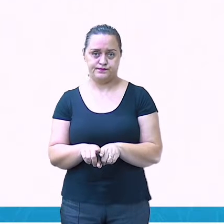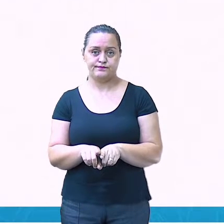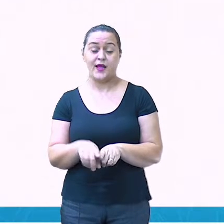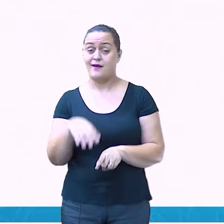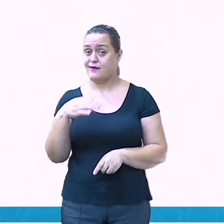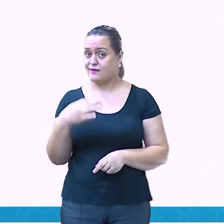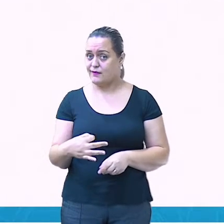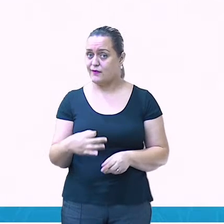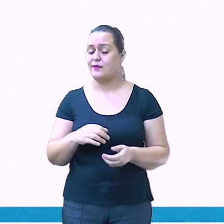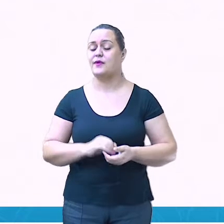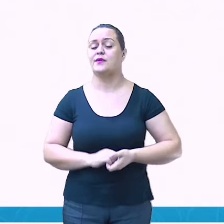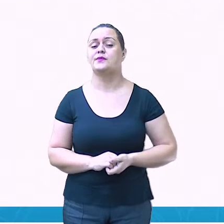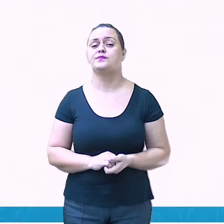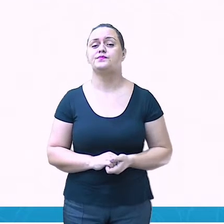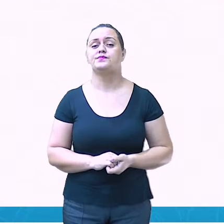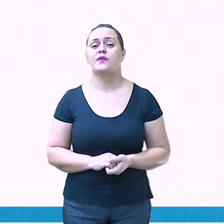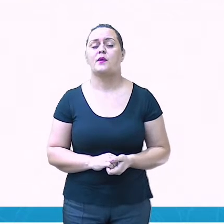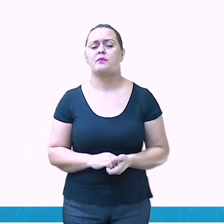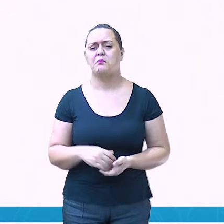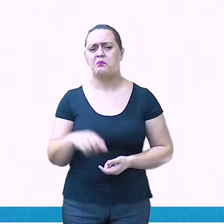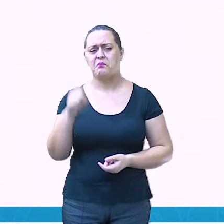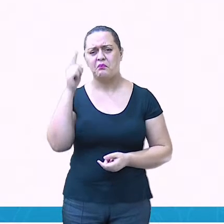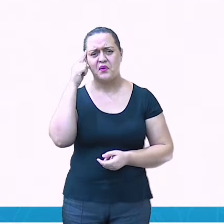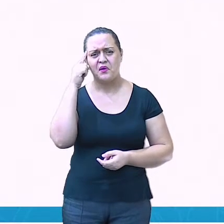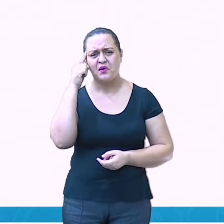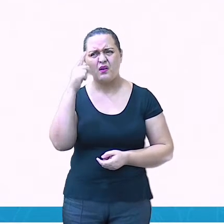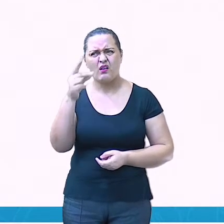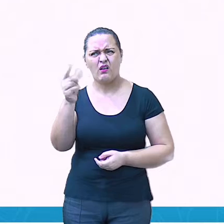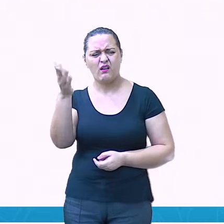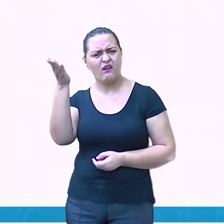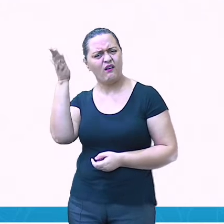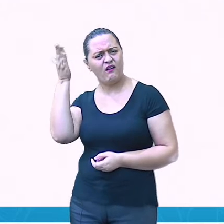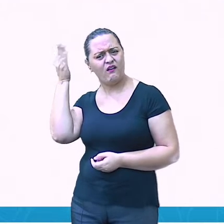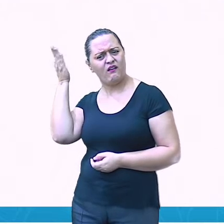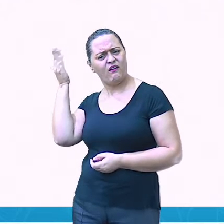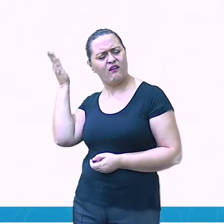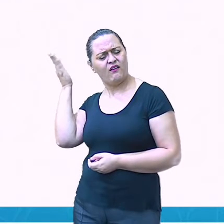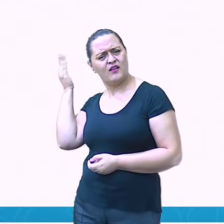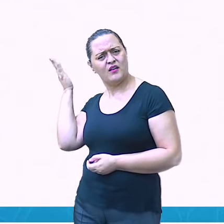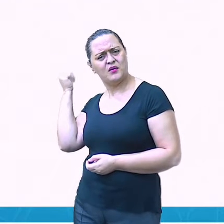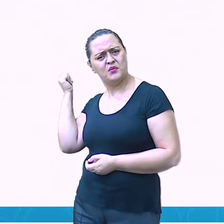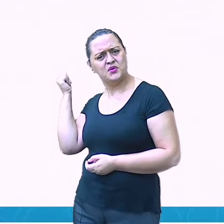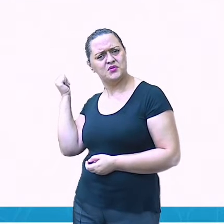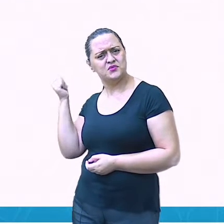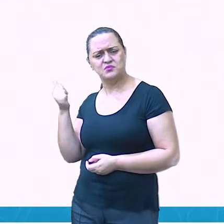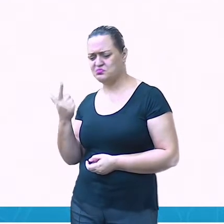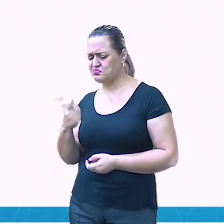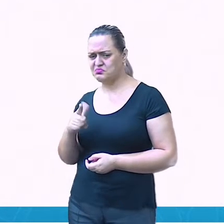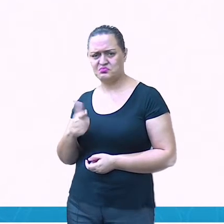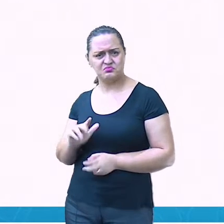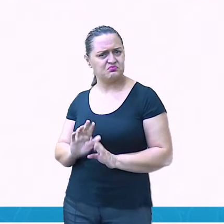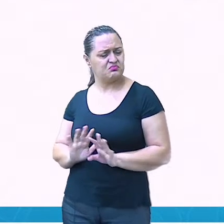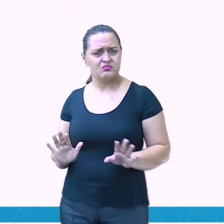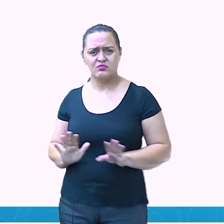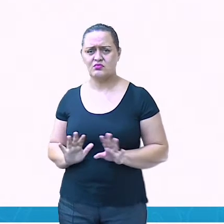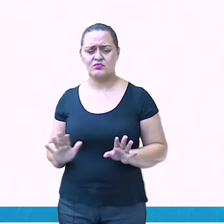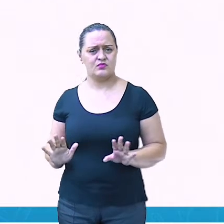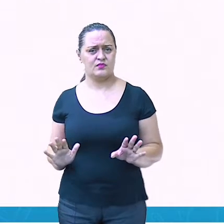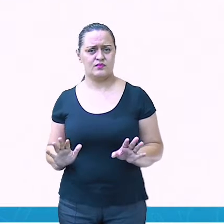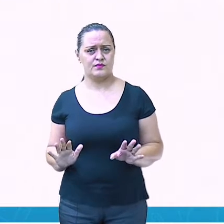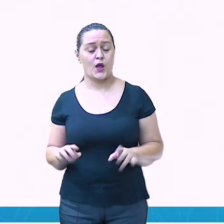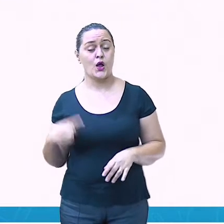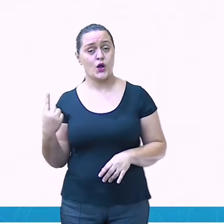disto? Antigamente a gente não tinha isso. Eu acho que tudo dentro de uma dosagem bacana, né?